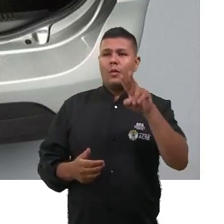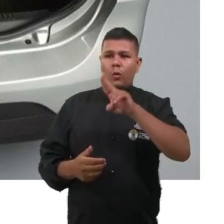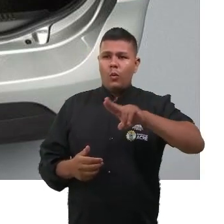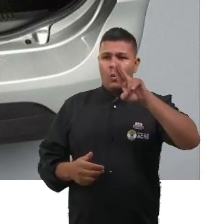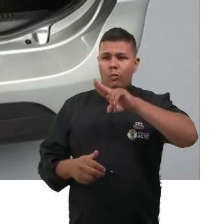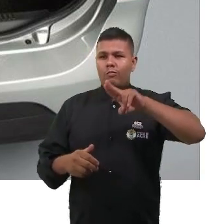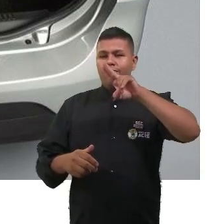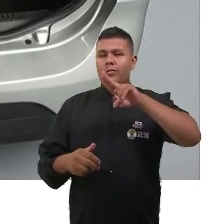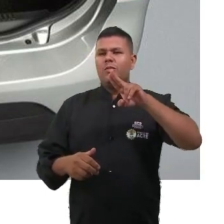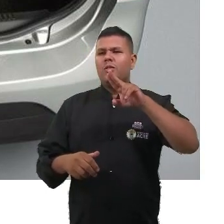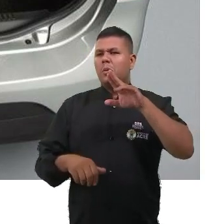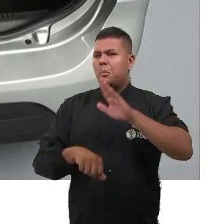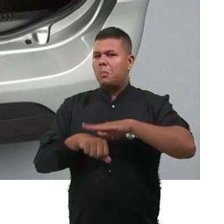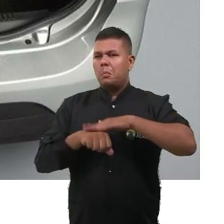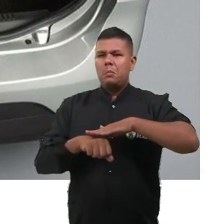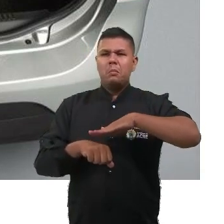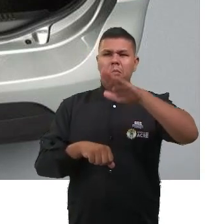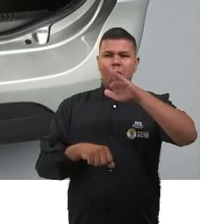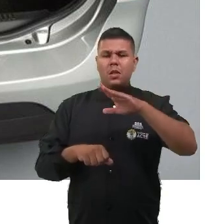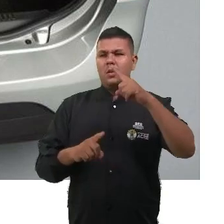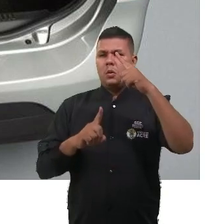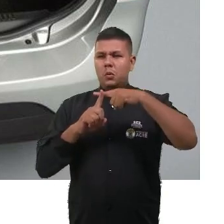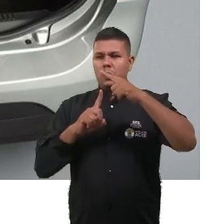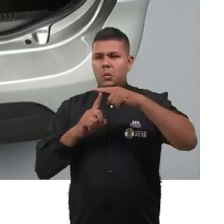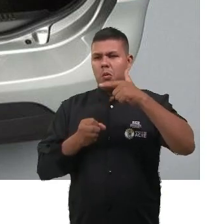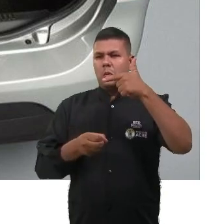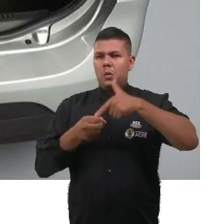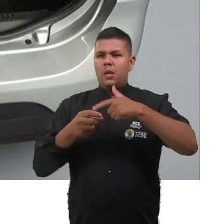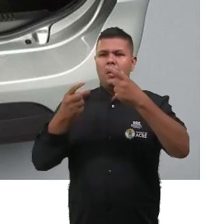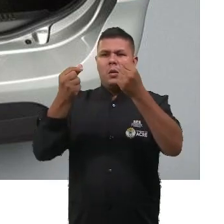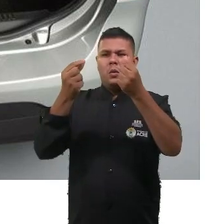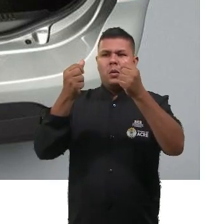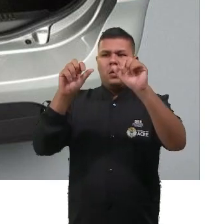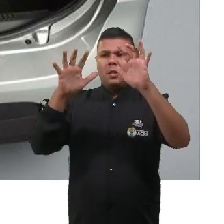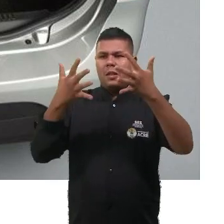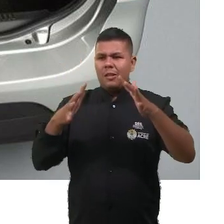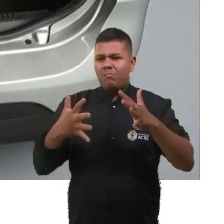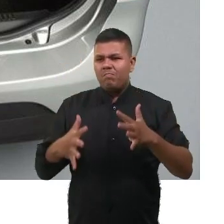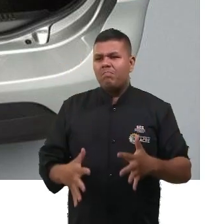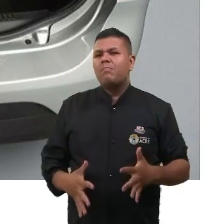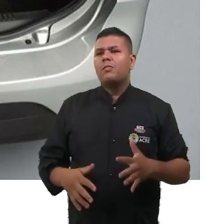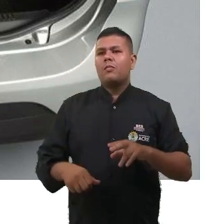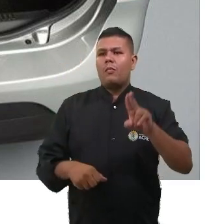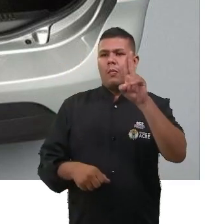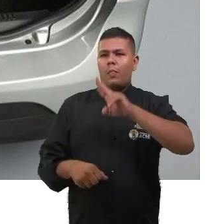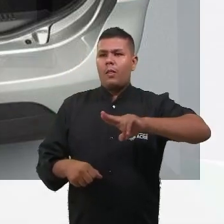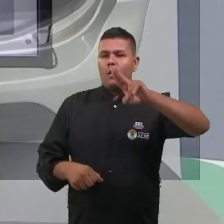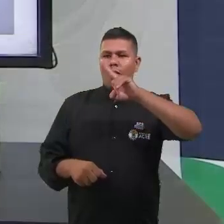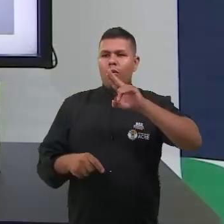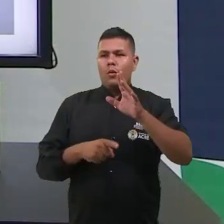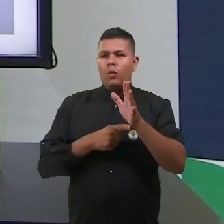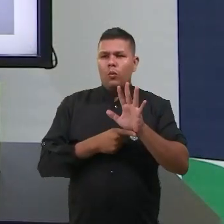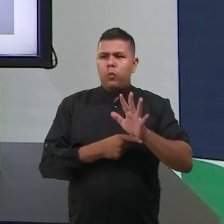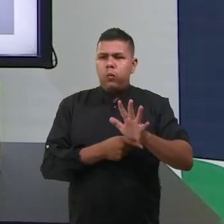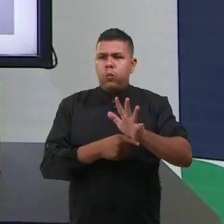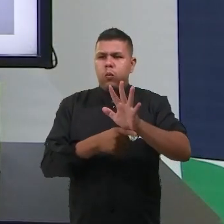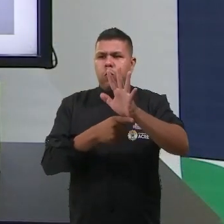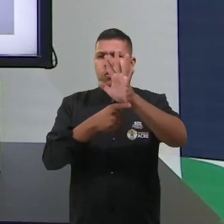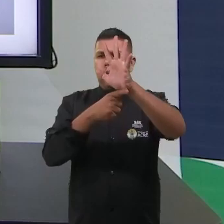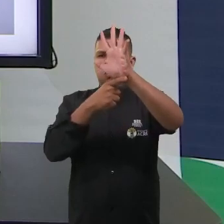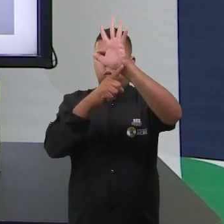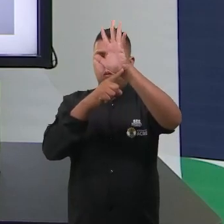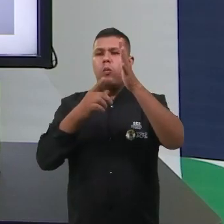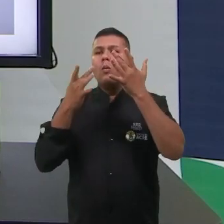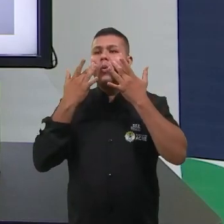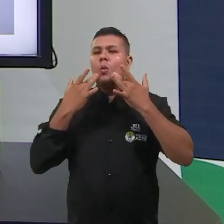de combustível. Por quê? É mais barato, é muito mais barato usar gás natural veicular, muito mais